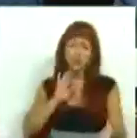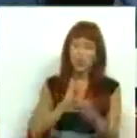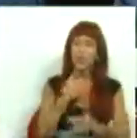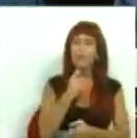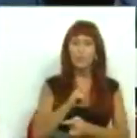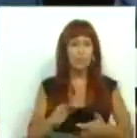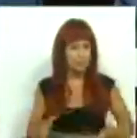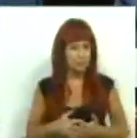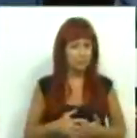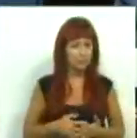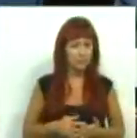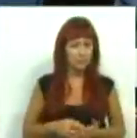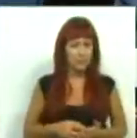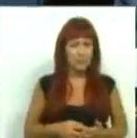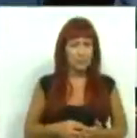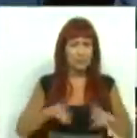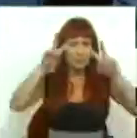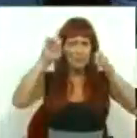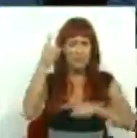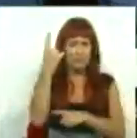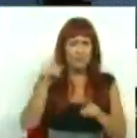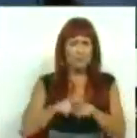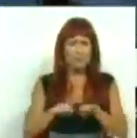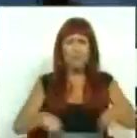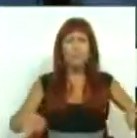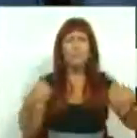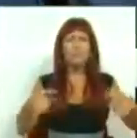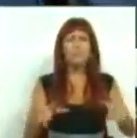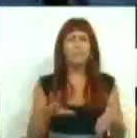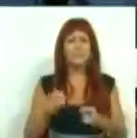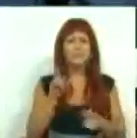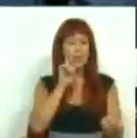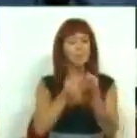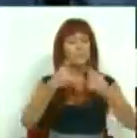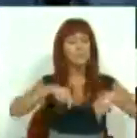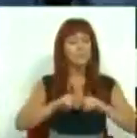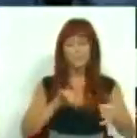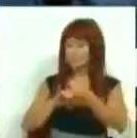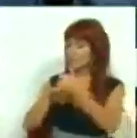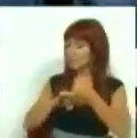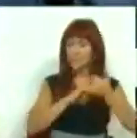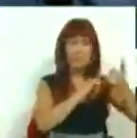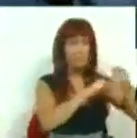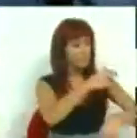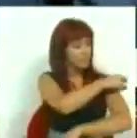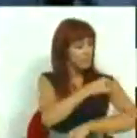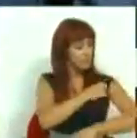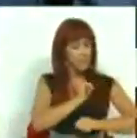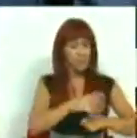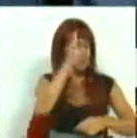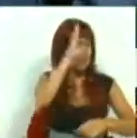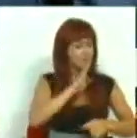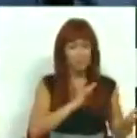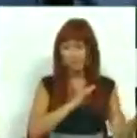última questão. Um dos assuntos que tem estado em cima da mesa, quando as audiências com as associações representativas